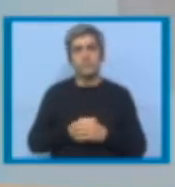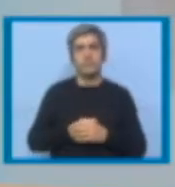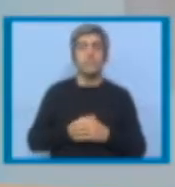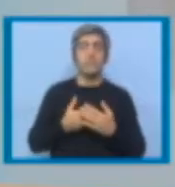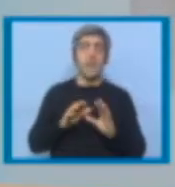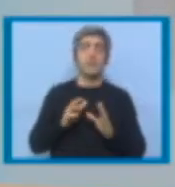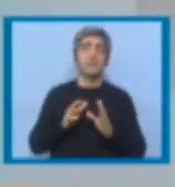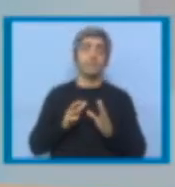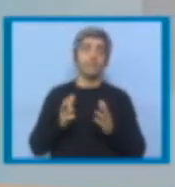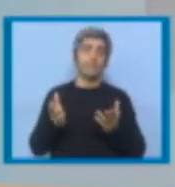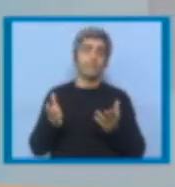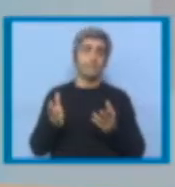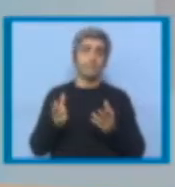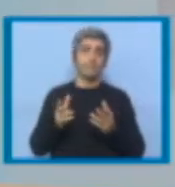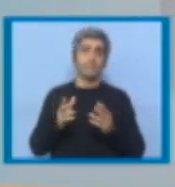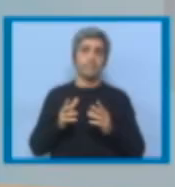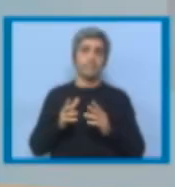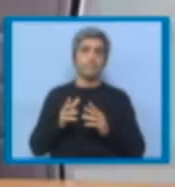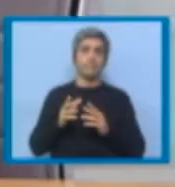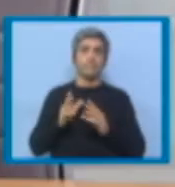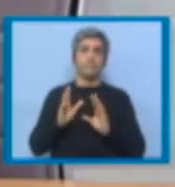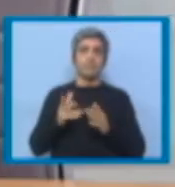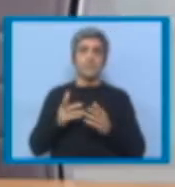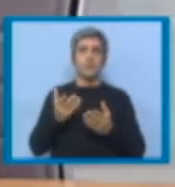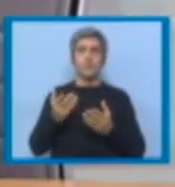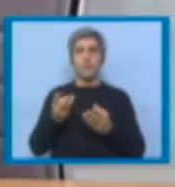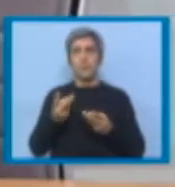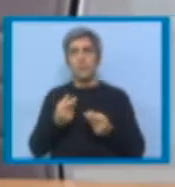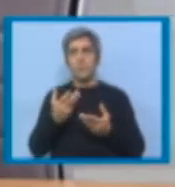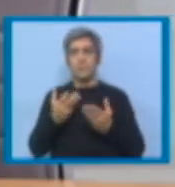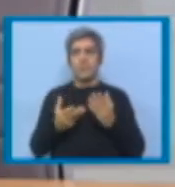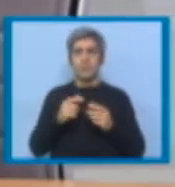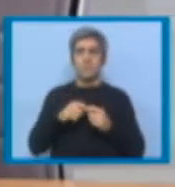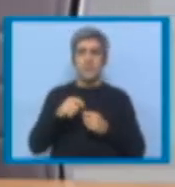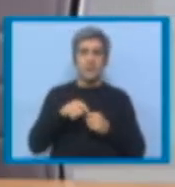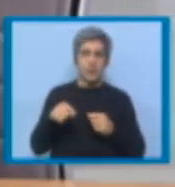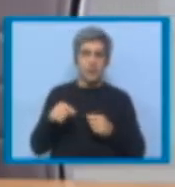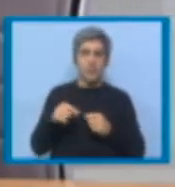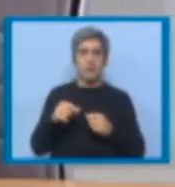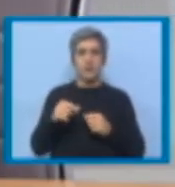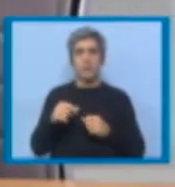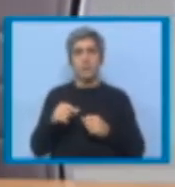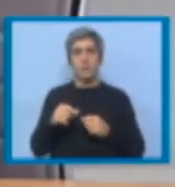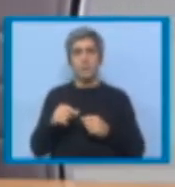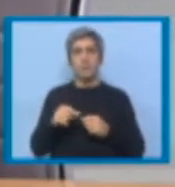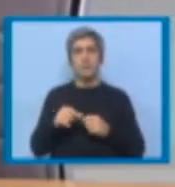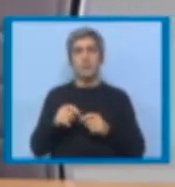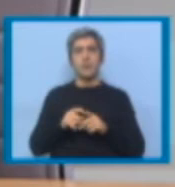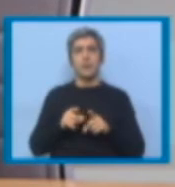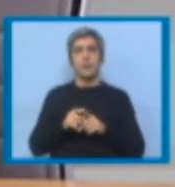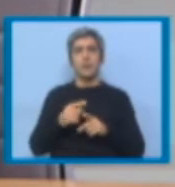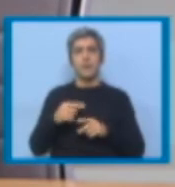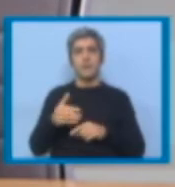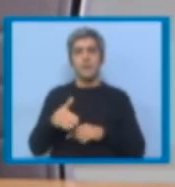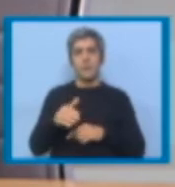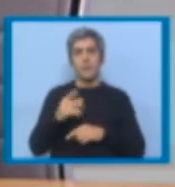que tudo isto tem que ter conta, peso e medida. E há uma